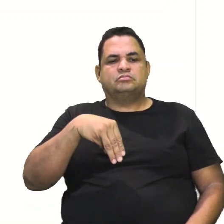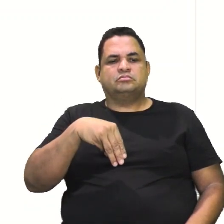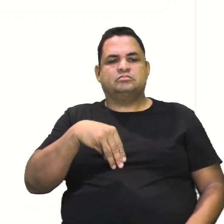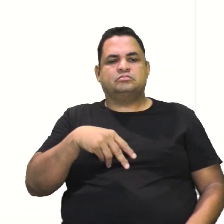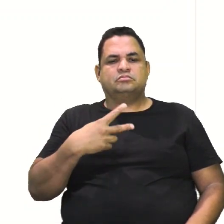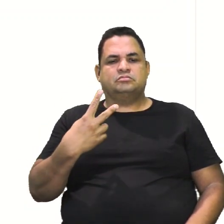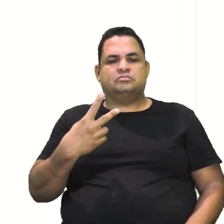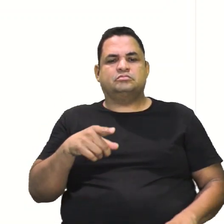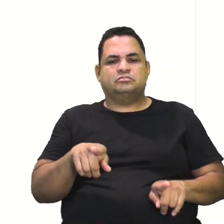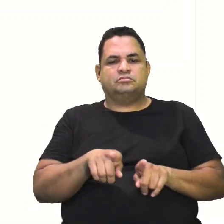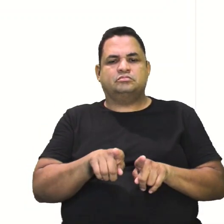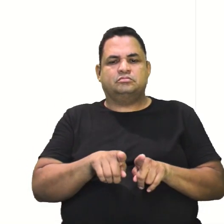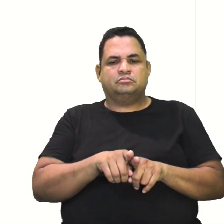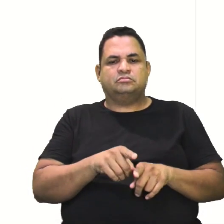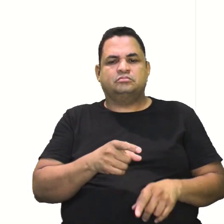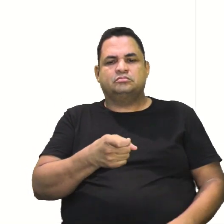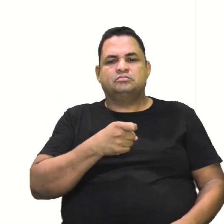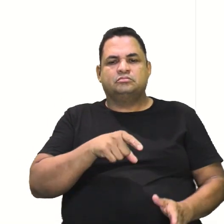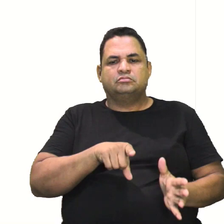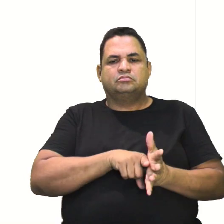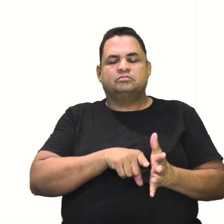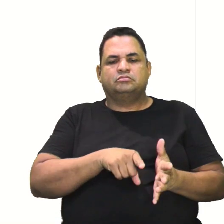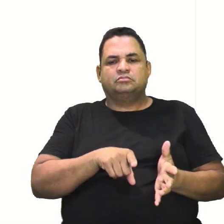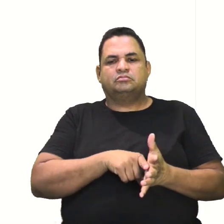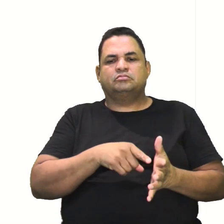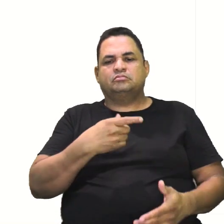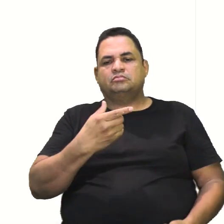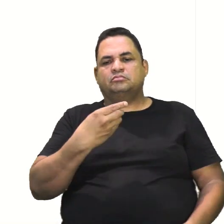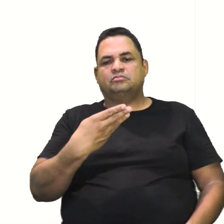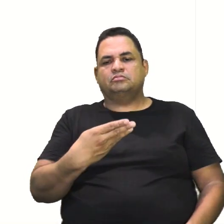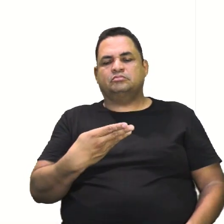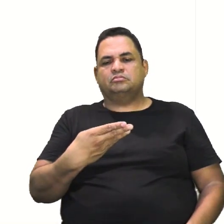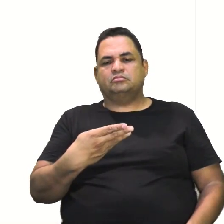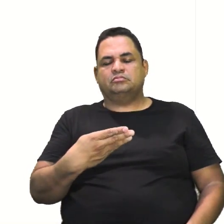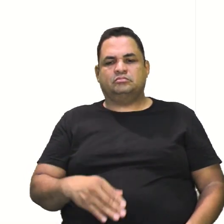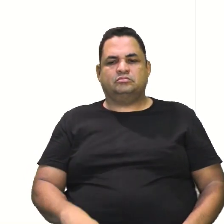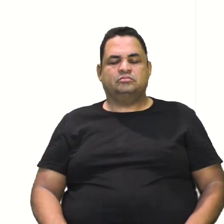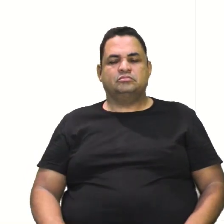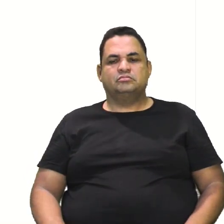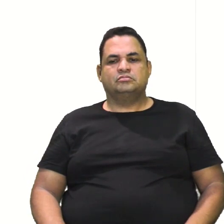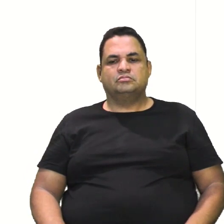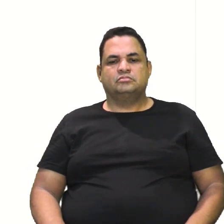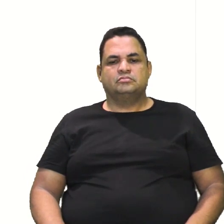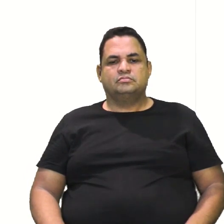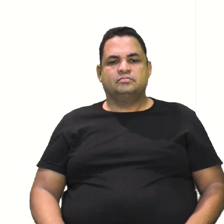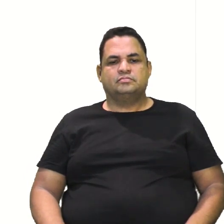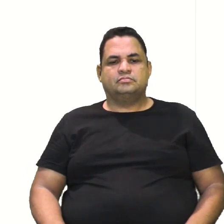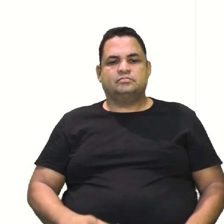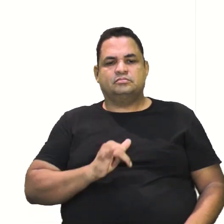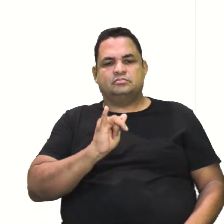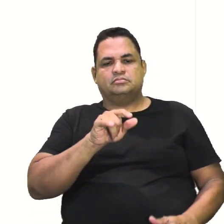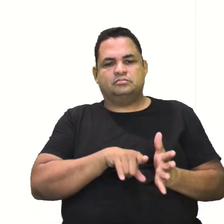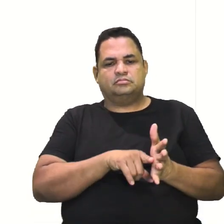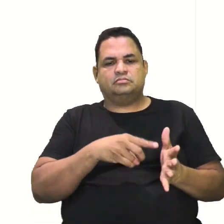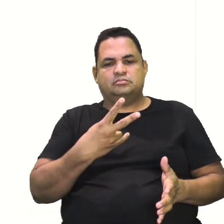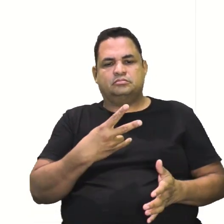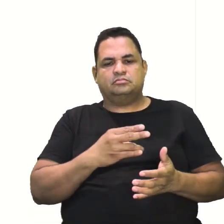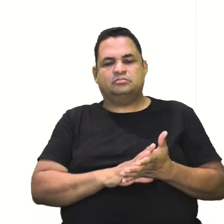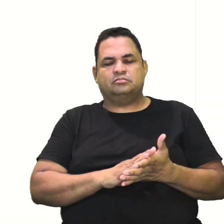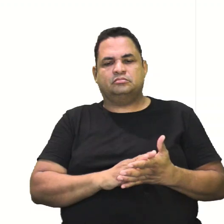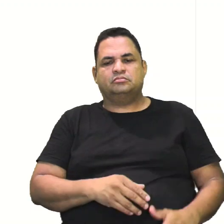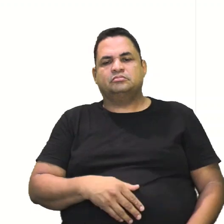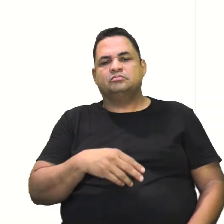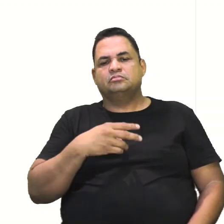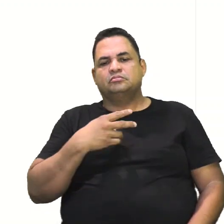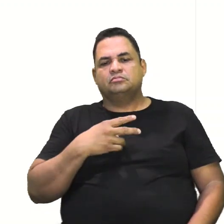m? 2. 2 também. X menos o x do ponto? Menos 4. Menos 4. Y menos 2 vai